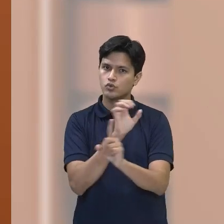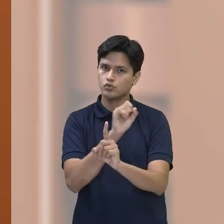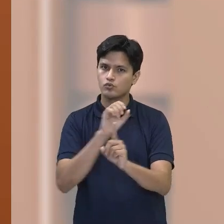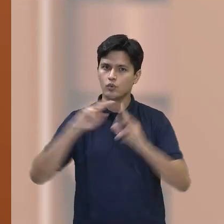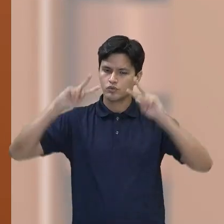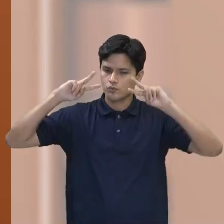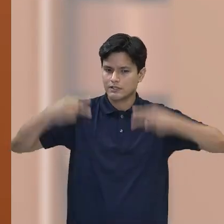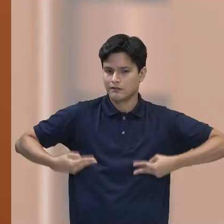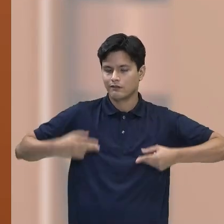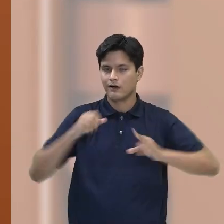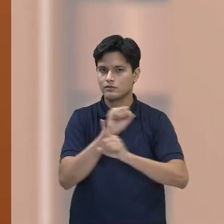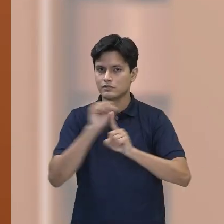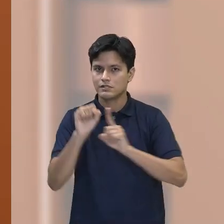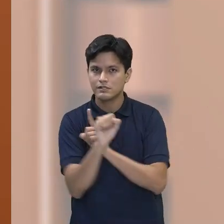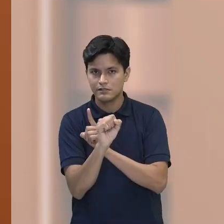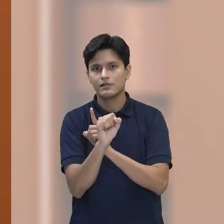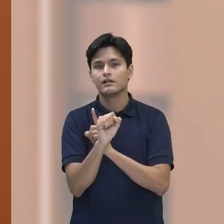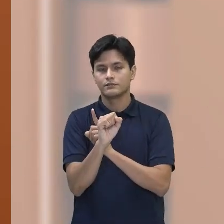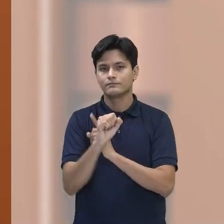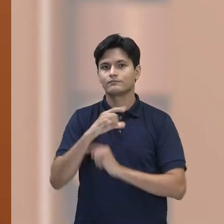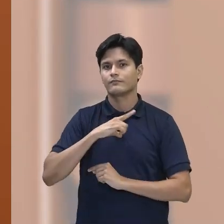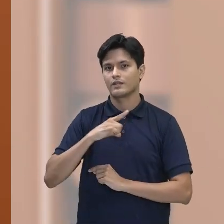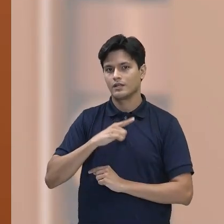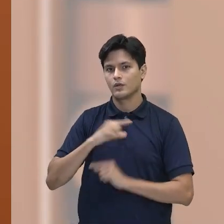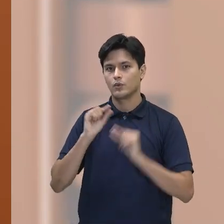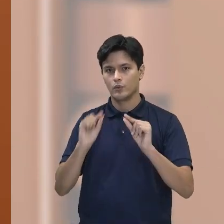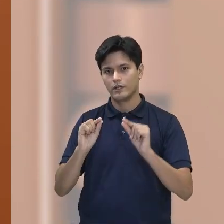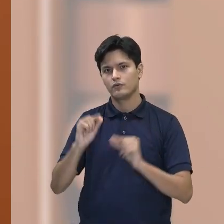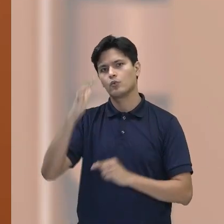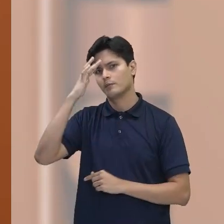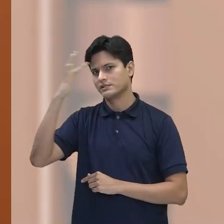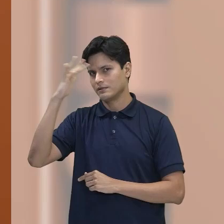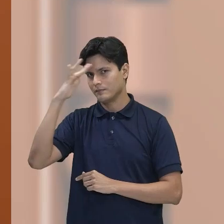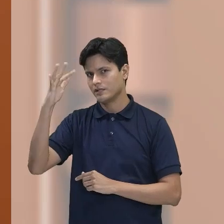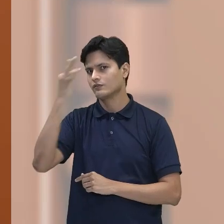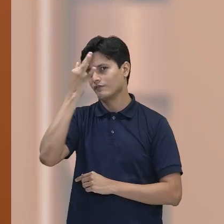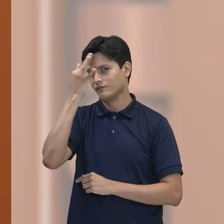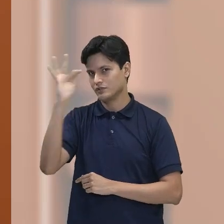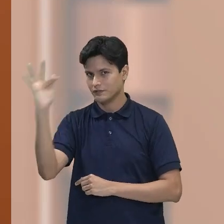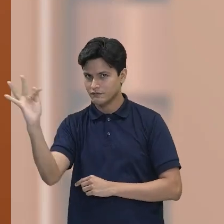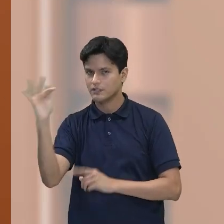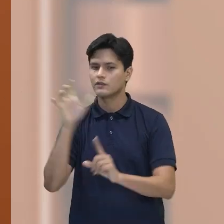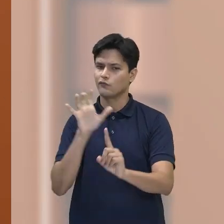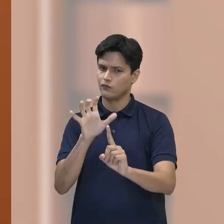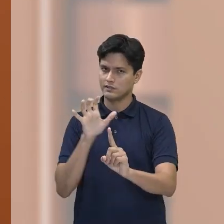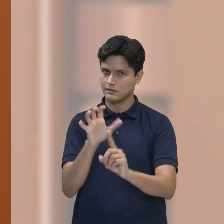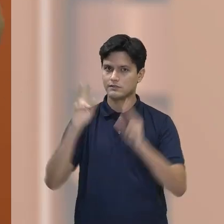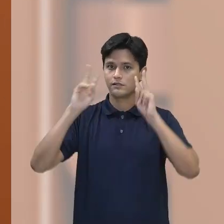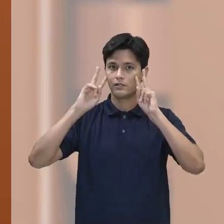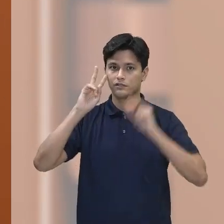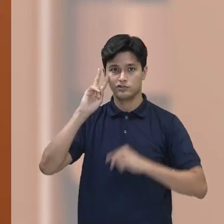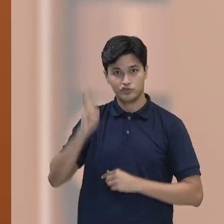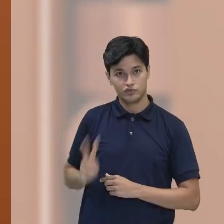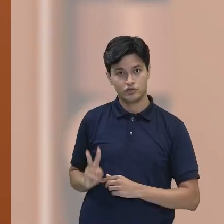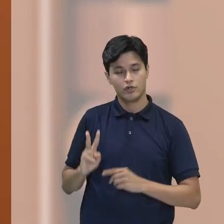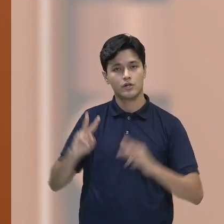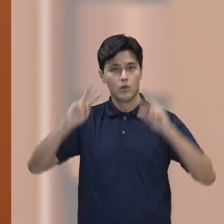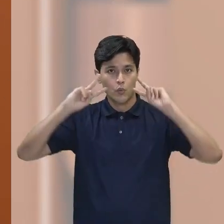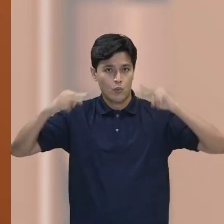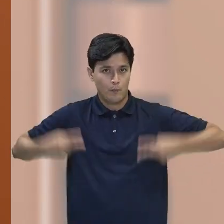isso daí. O pensamento filosófico, ele influencia sim a história da humanidade. Se vocês estudarem a história